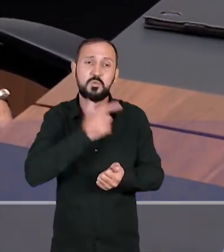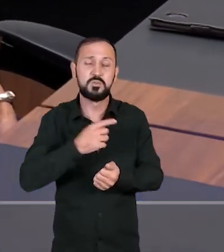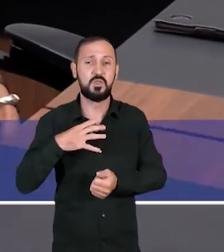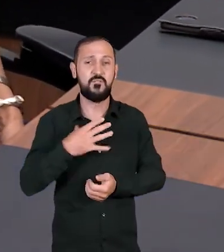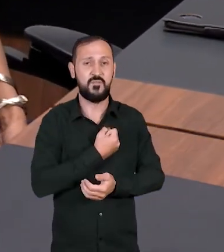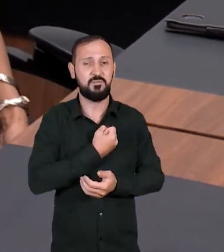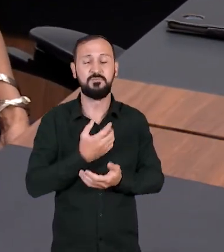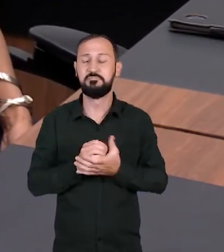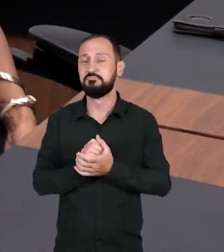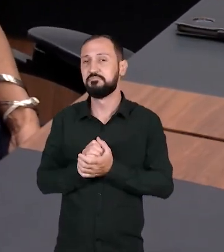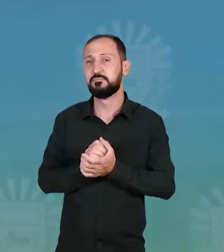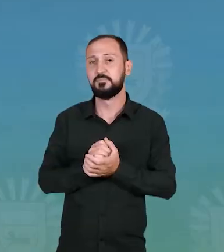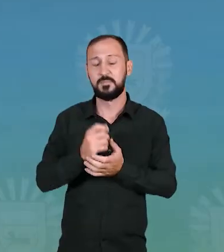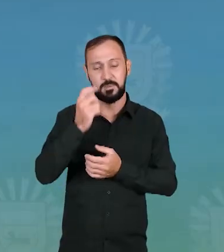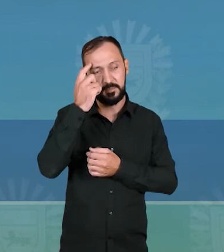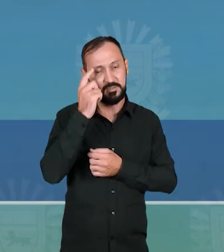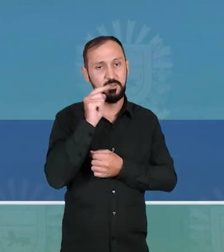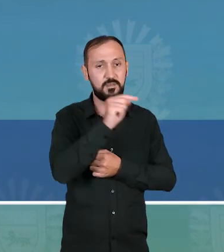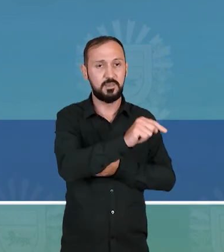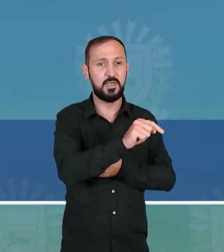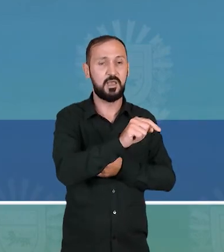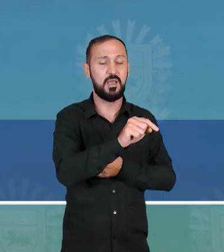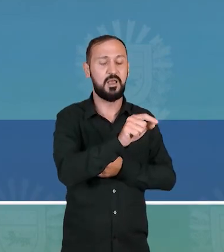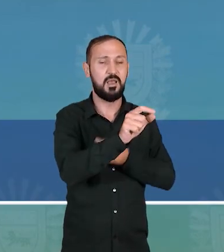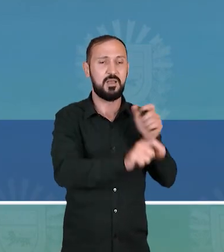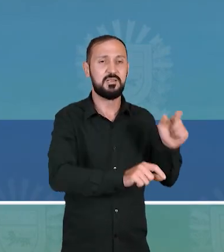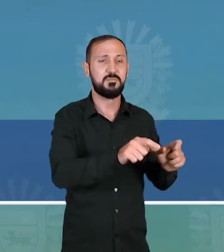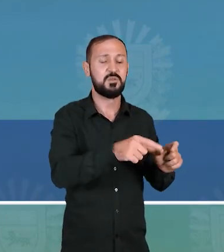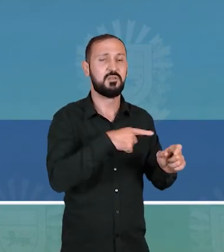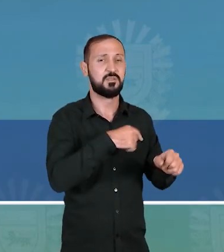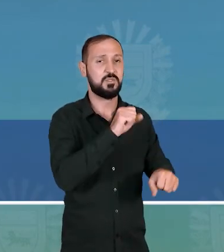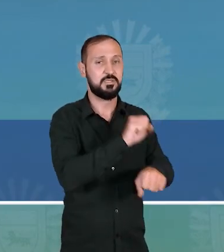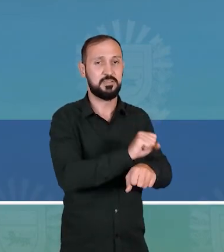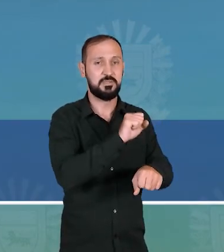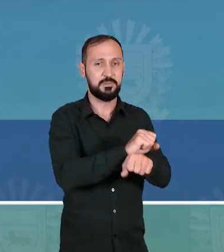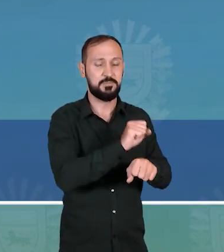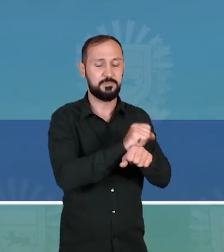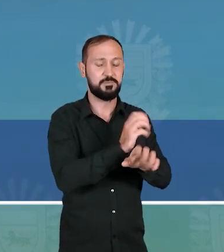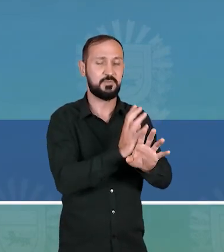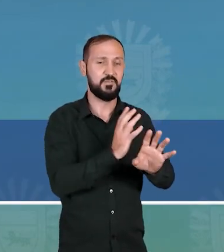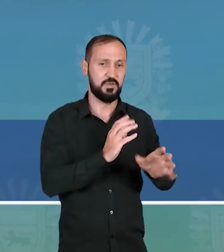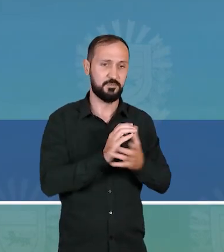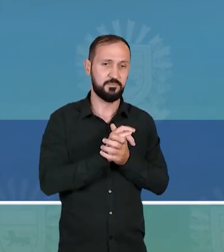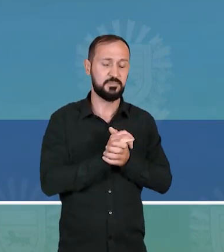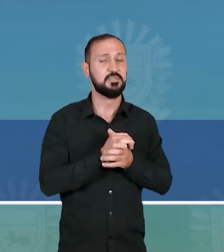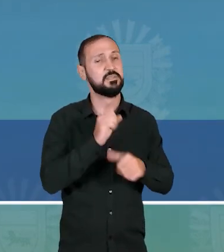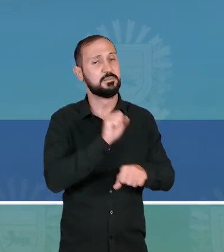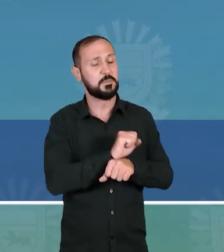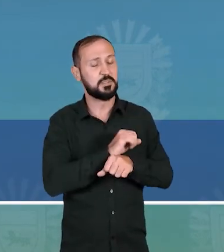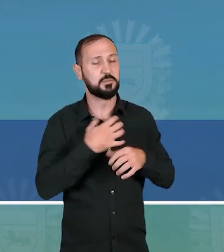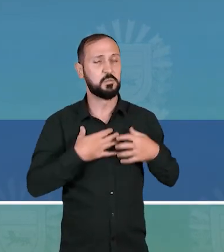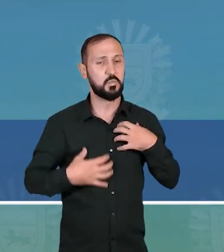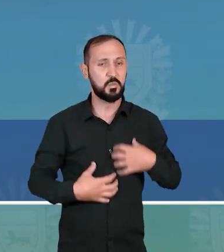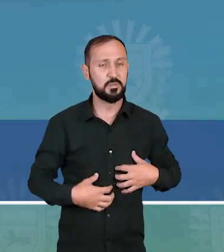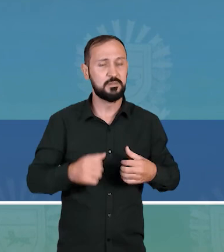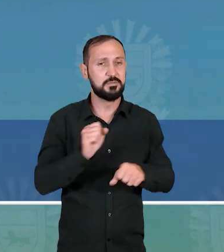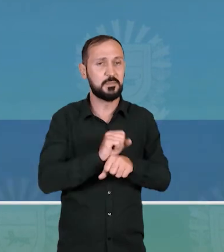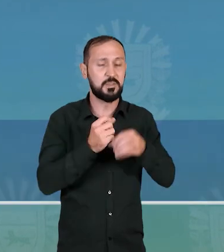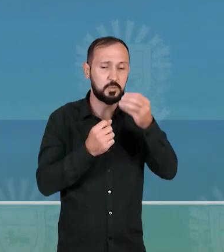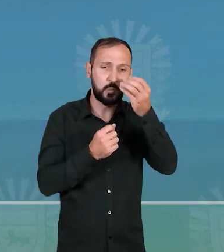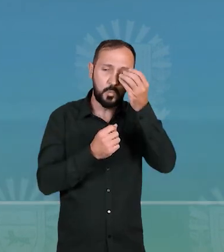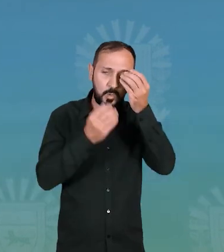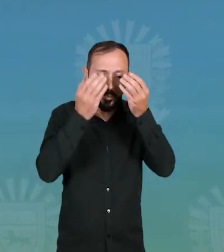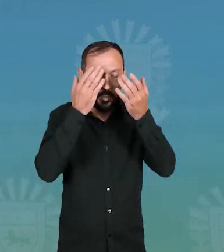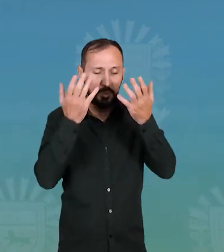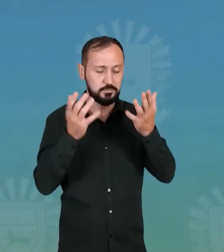salvar uma vida. Pensem do outro lado, como estão as pessoas esperando na fila, esperando um órgão, uma